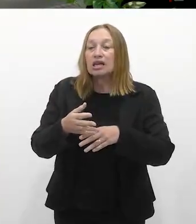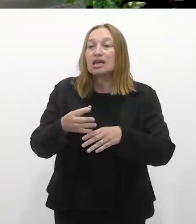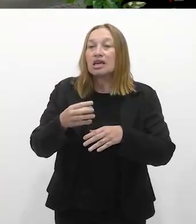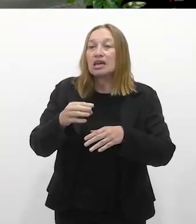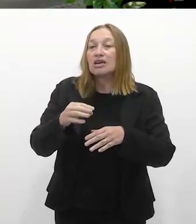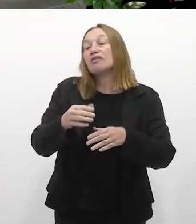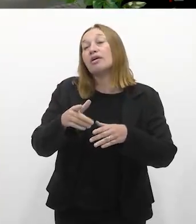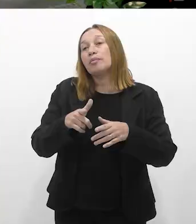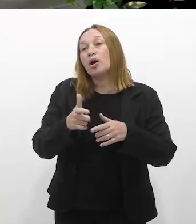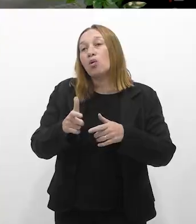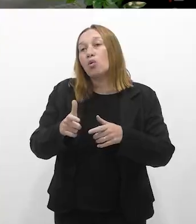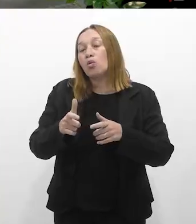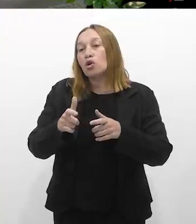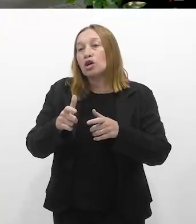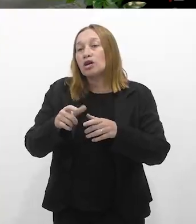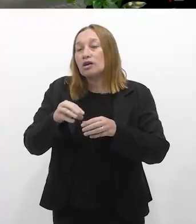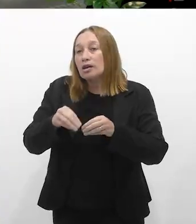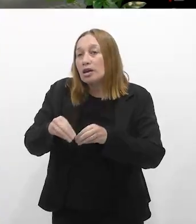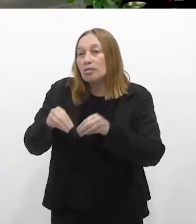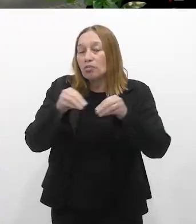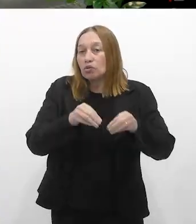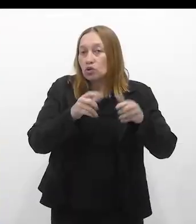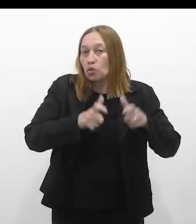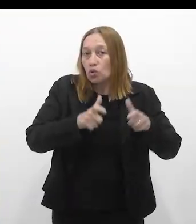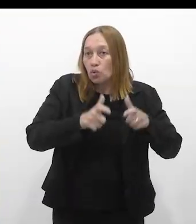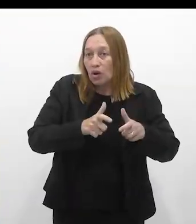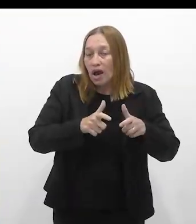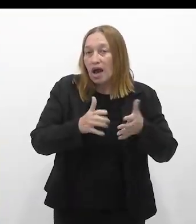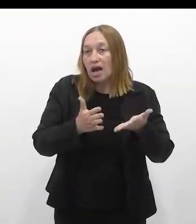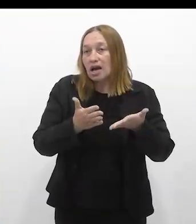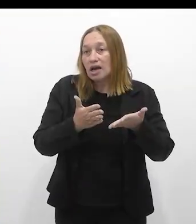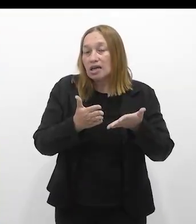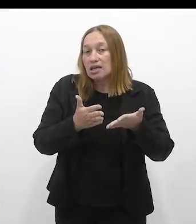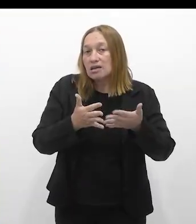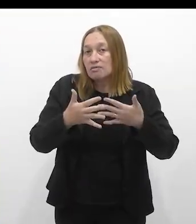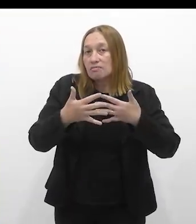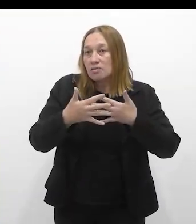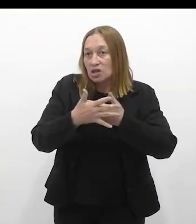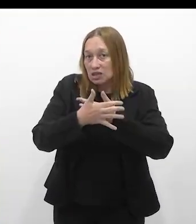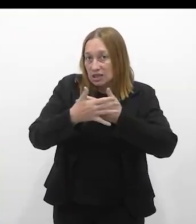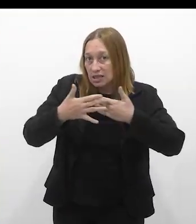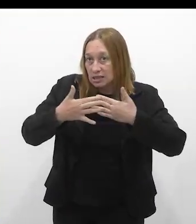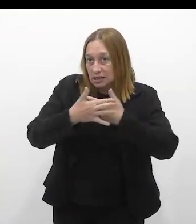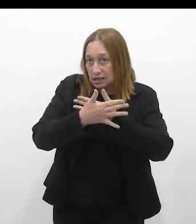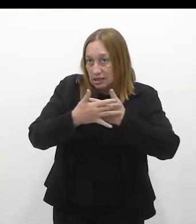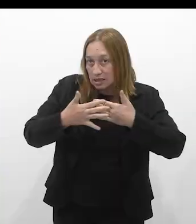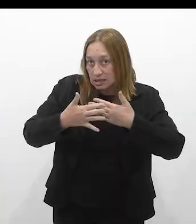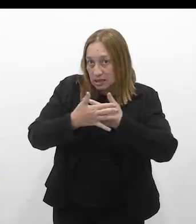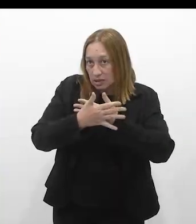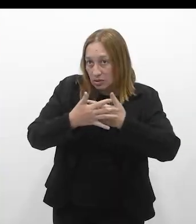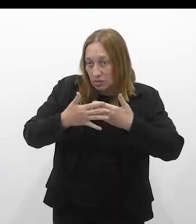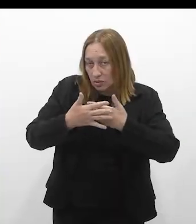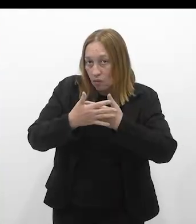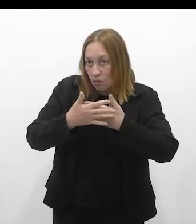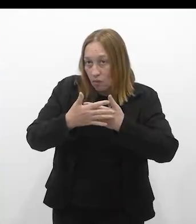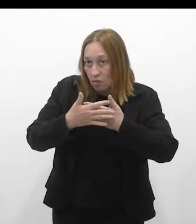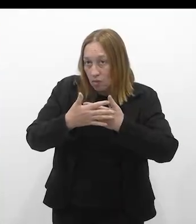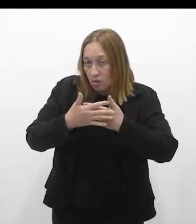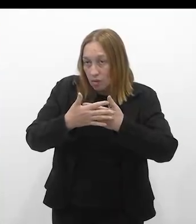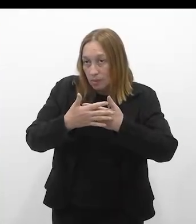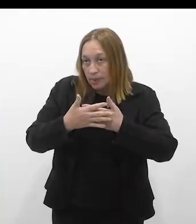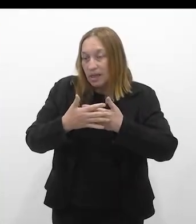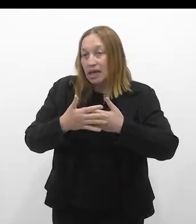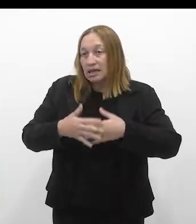dores? Vai piorando, sim. Esse tecido que vai virar endometriose dentro da barriga da mulher,